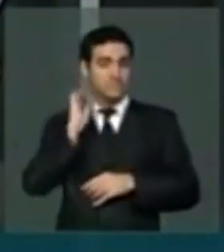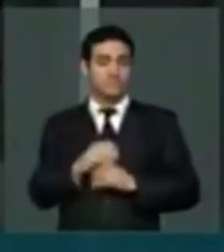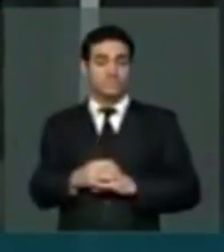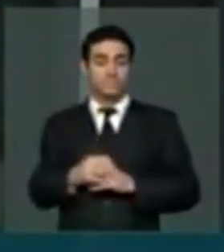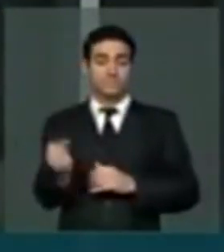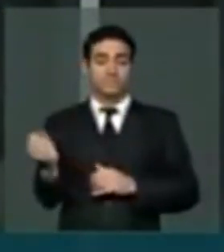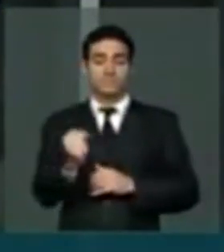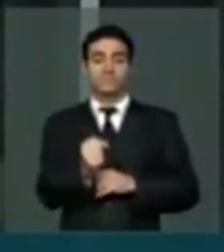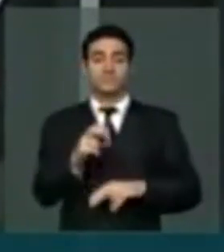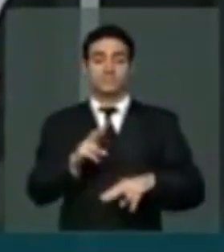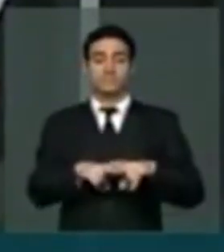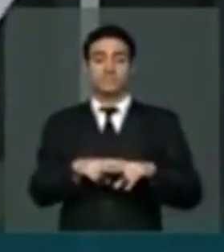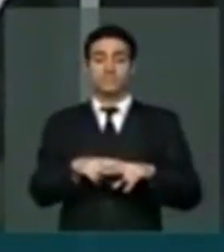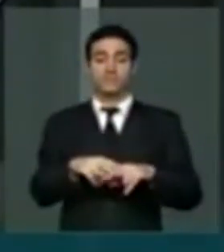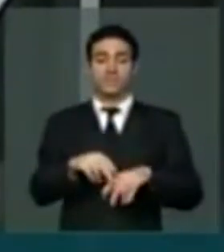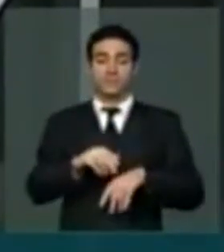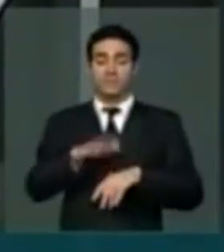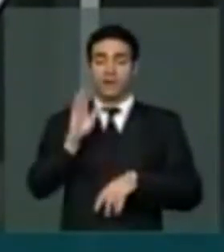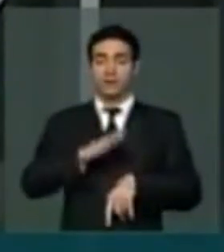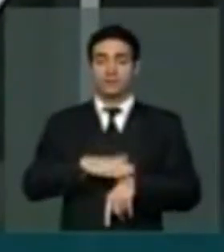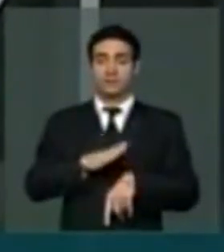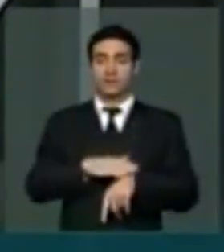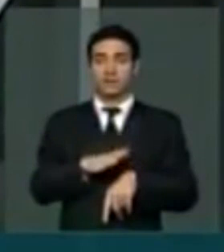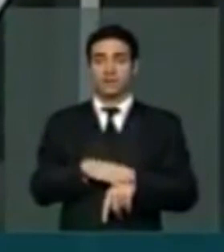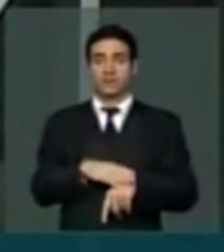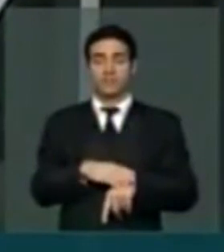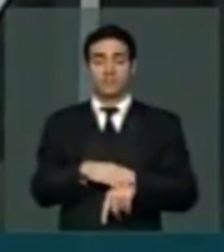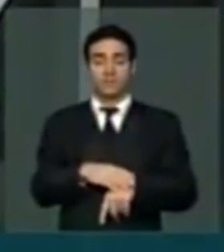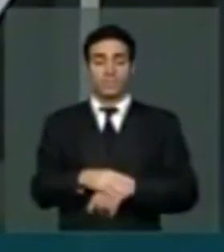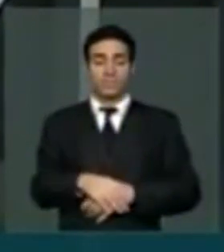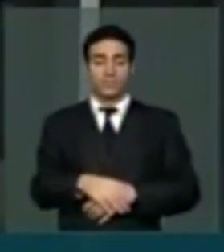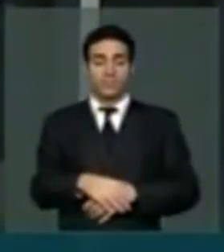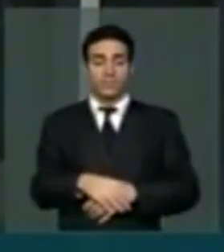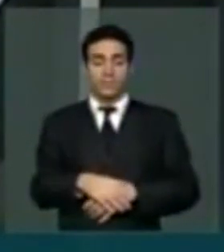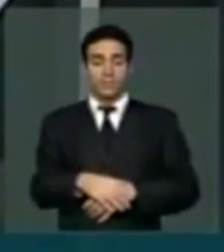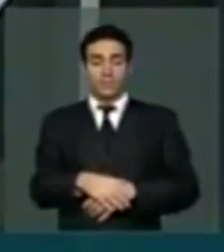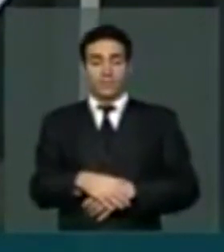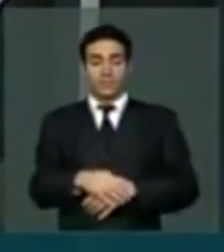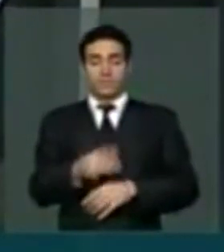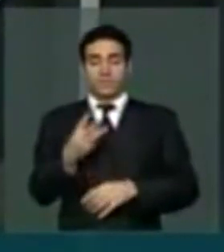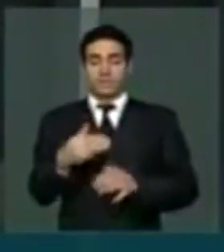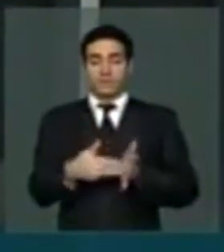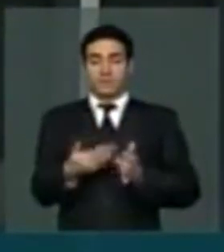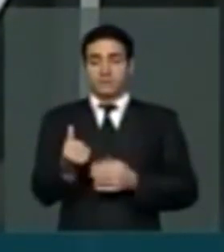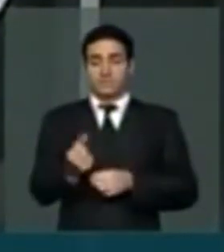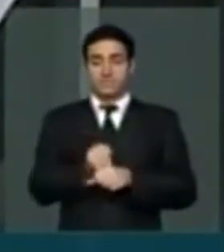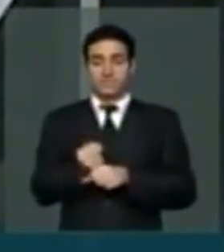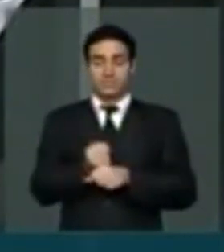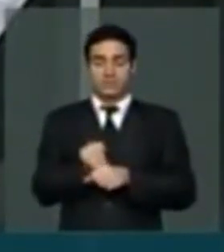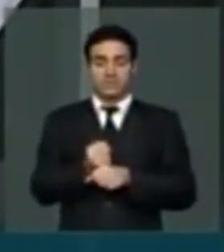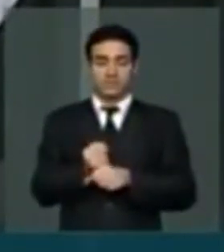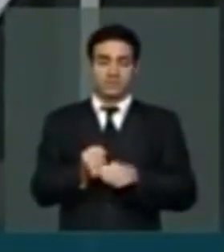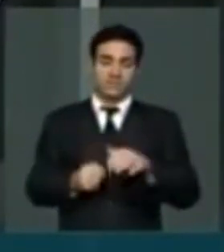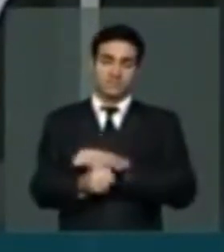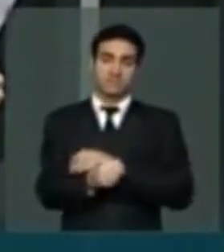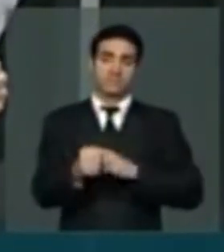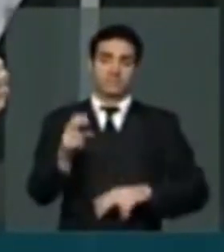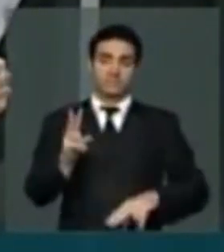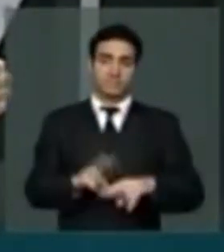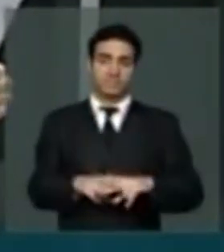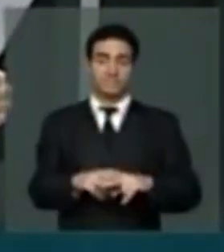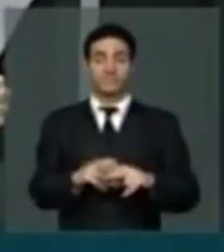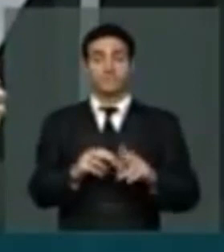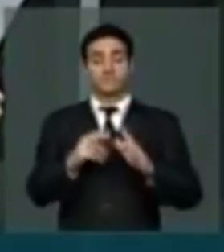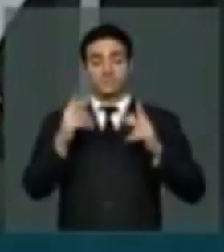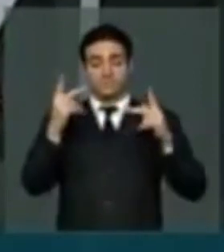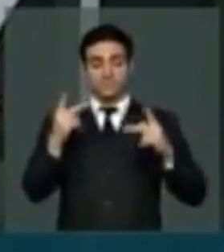Alojar o preso além da capacidade máxima. Vai livrar todo mundo aqui. Pena, 3 a 6 anos de detenção. E conclui